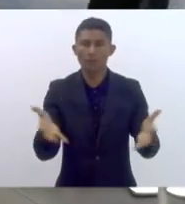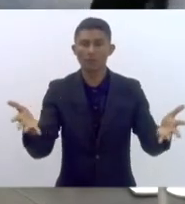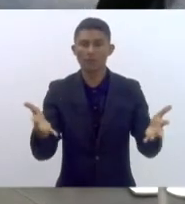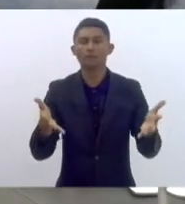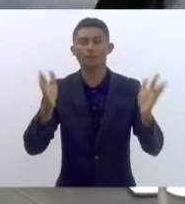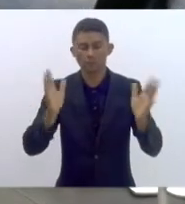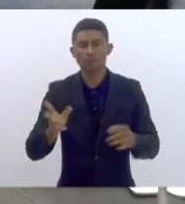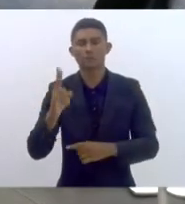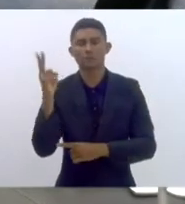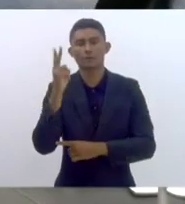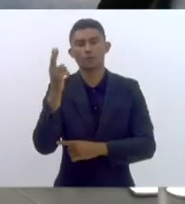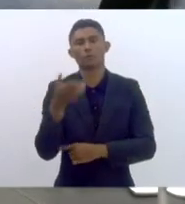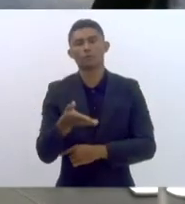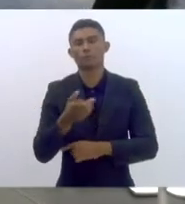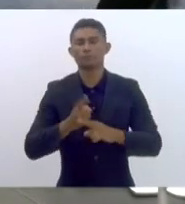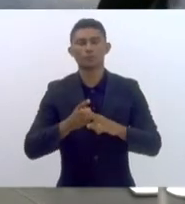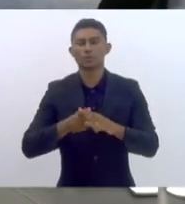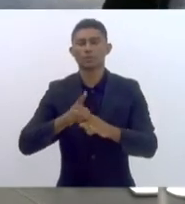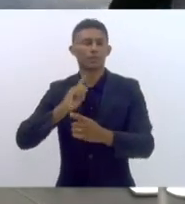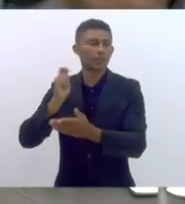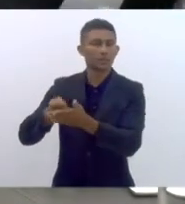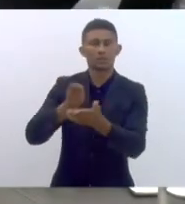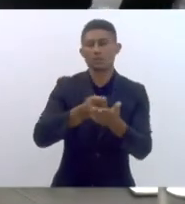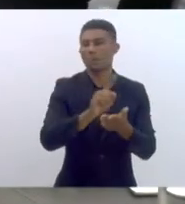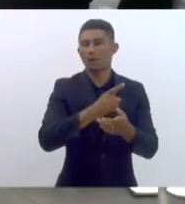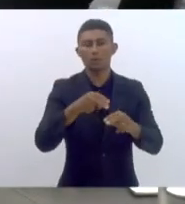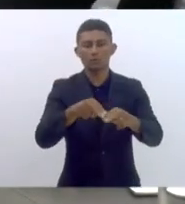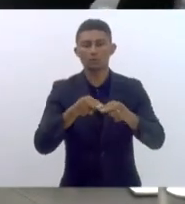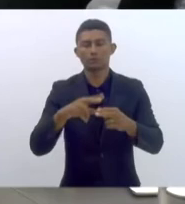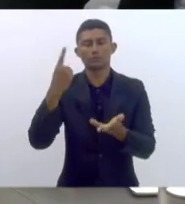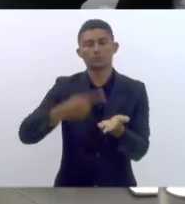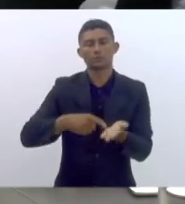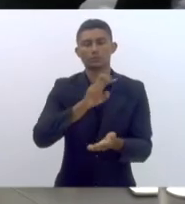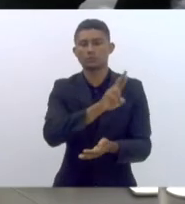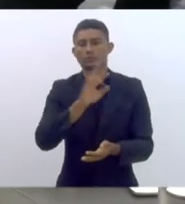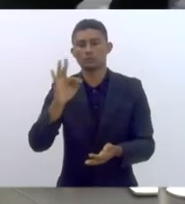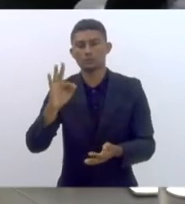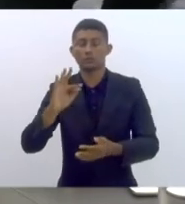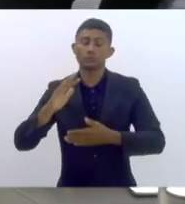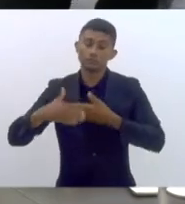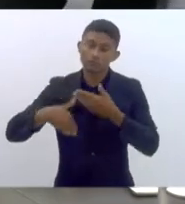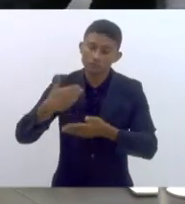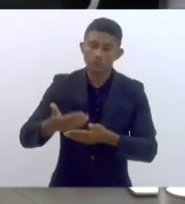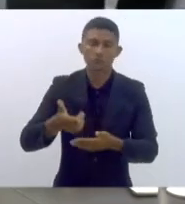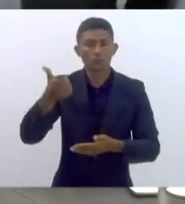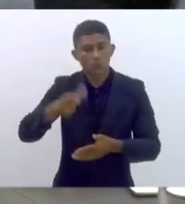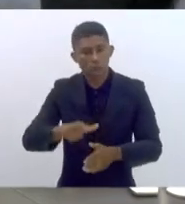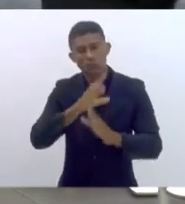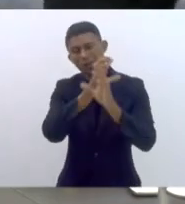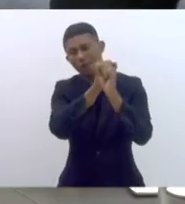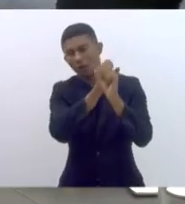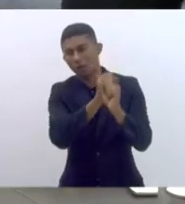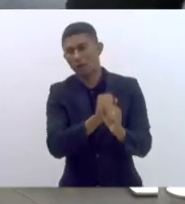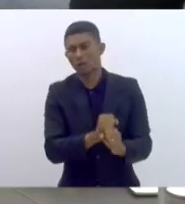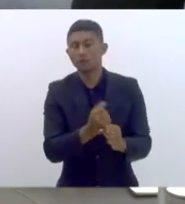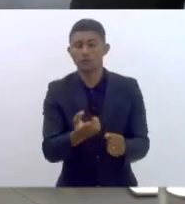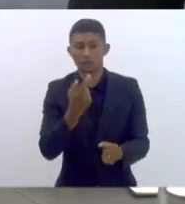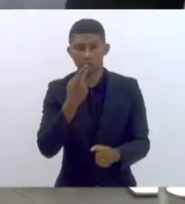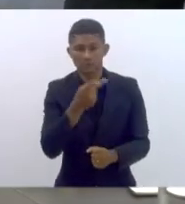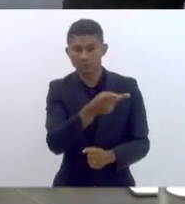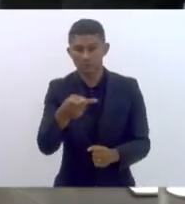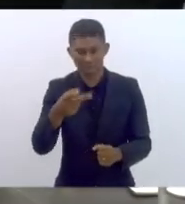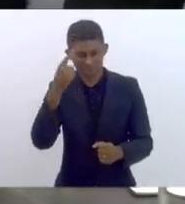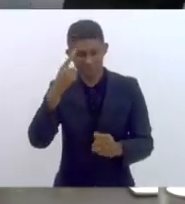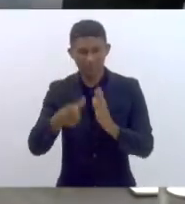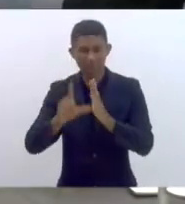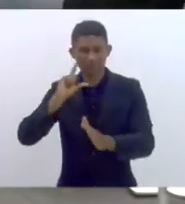valores não pagos em virtude do primeiro regime, e aí, a partir daí, que ele vai ser recalculado, né, que, como eu tinha dito anteriormente,